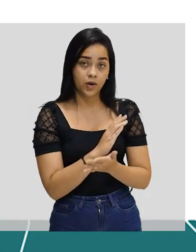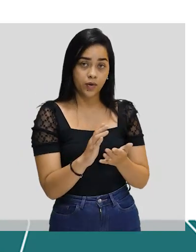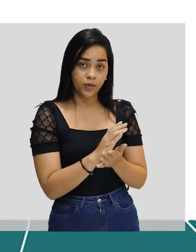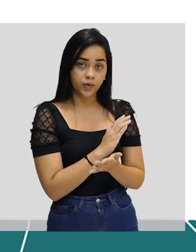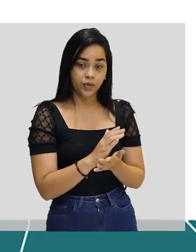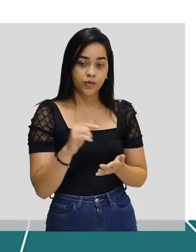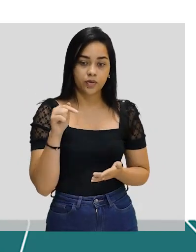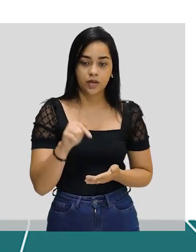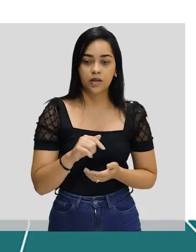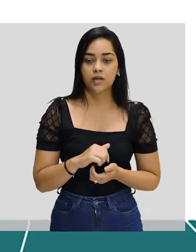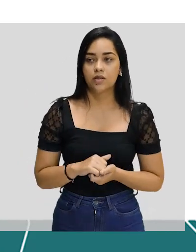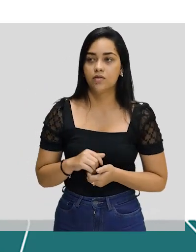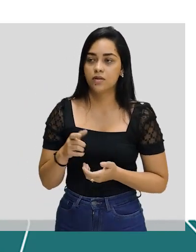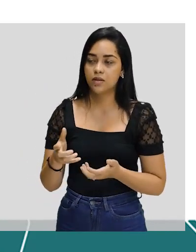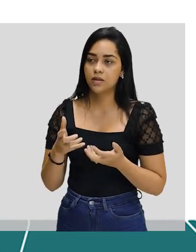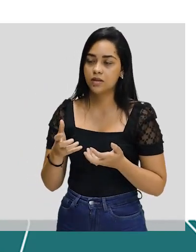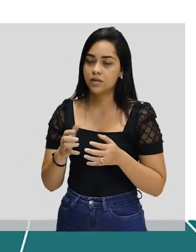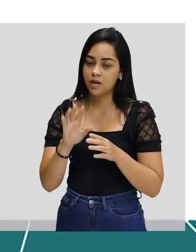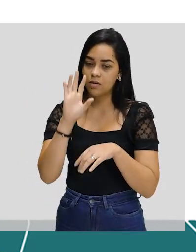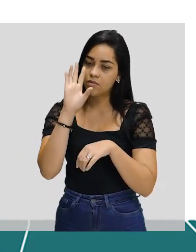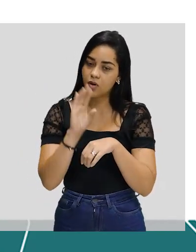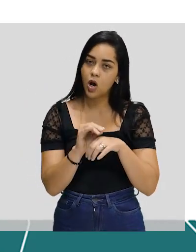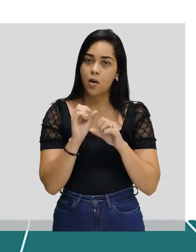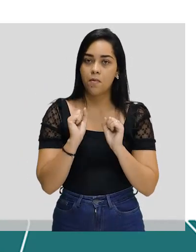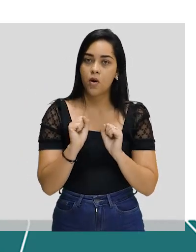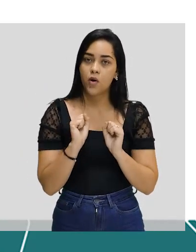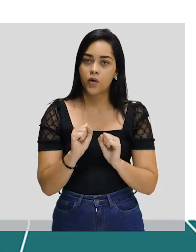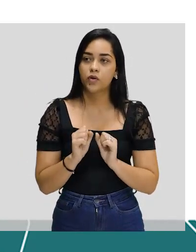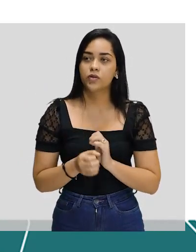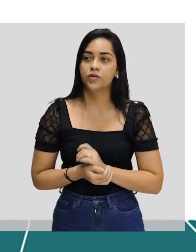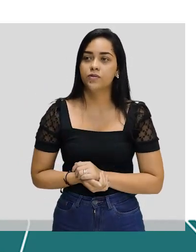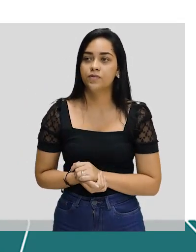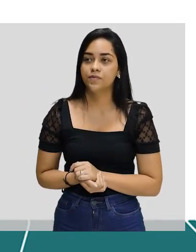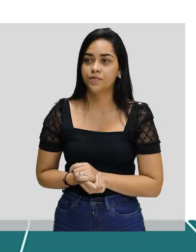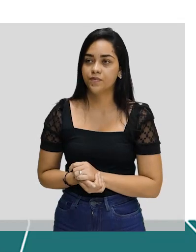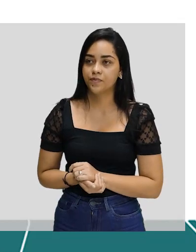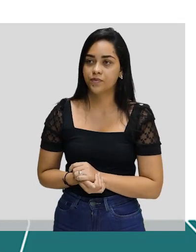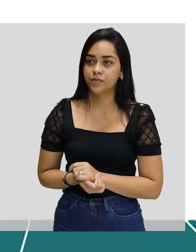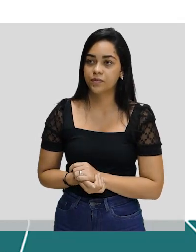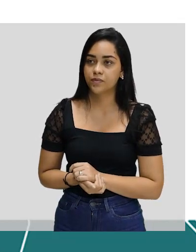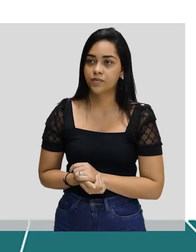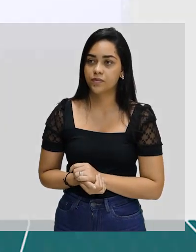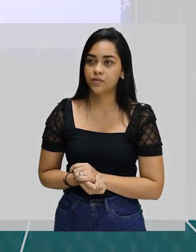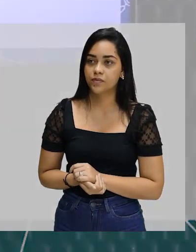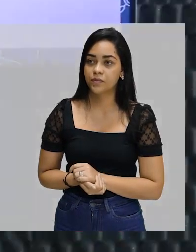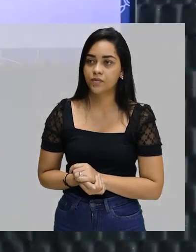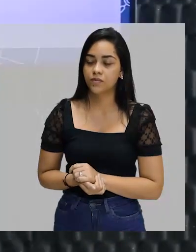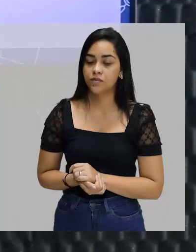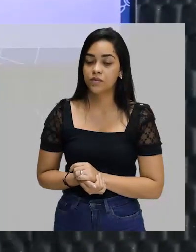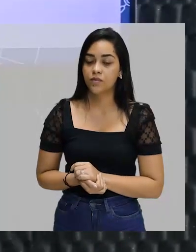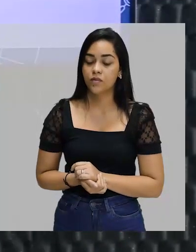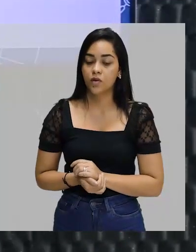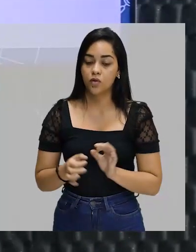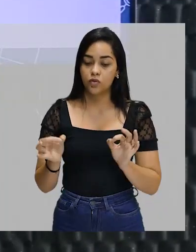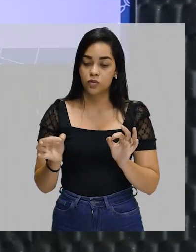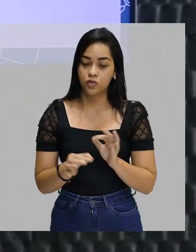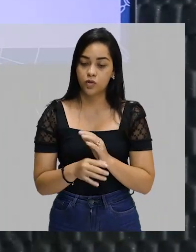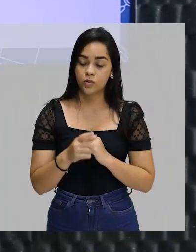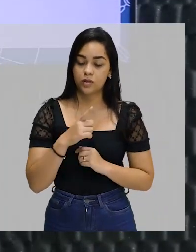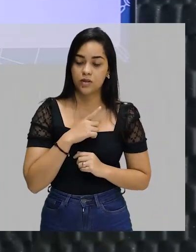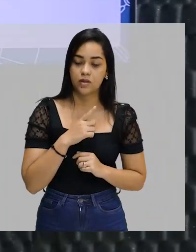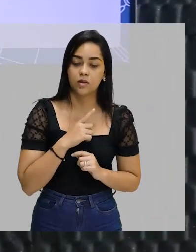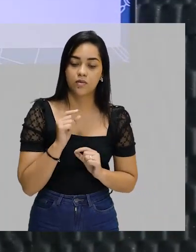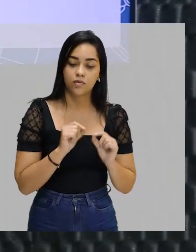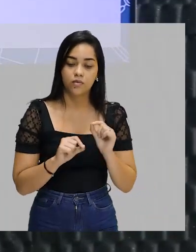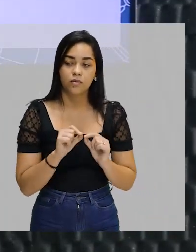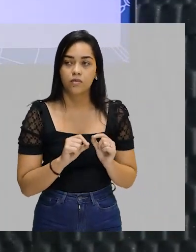alguns desses prefixos. Se você quiser printar a tela, pode ser, ok? Os últimos,